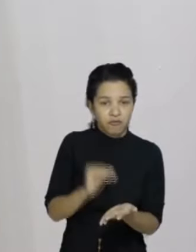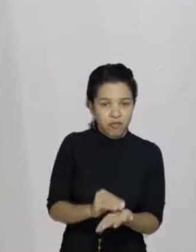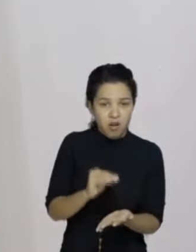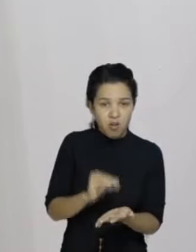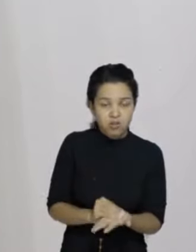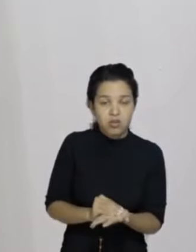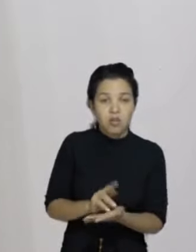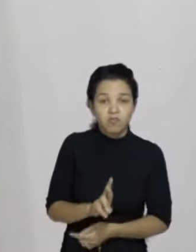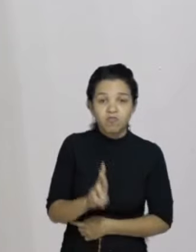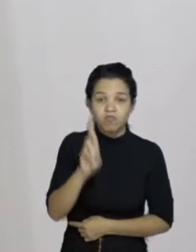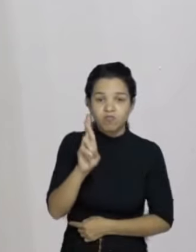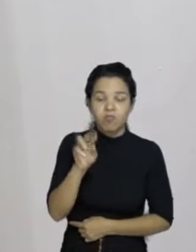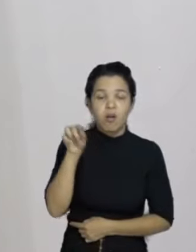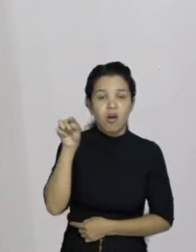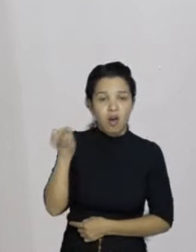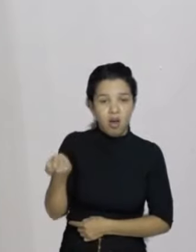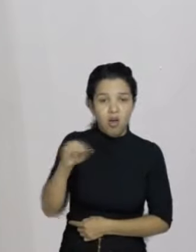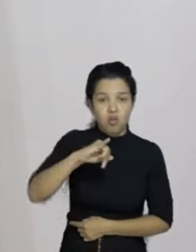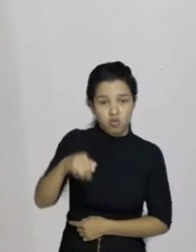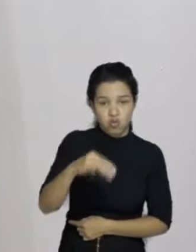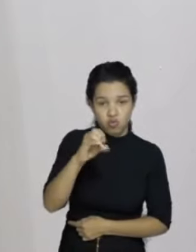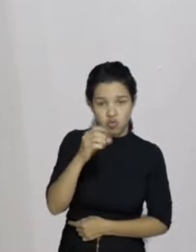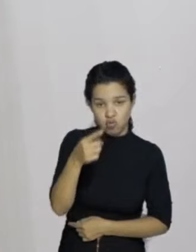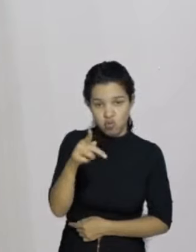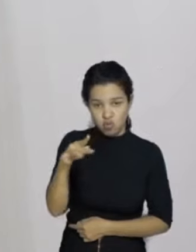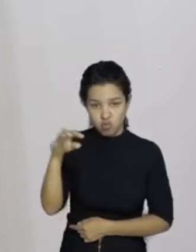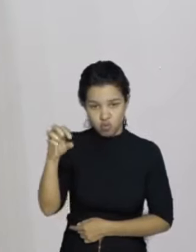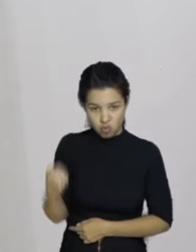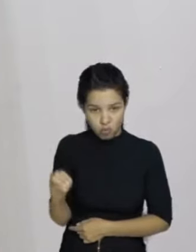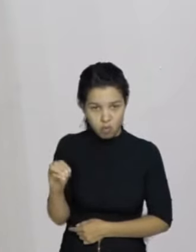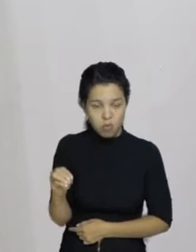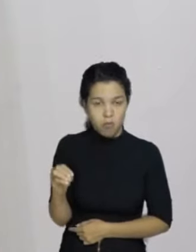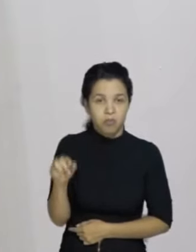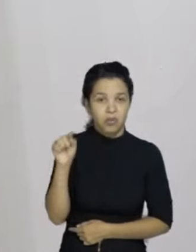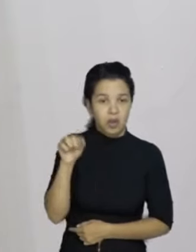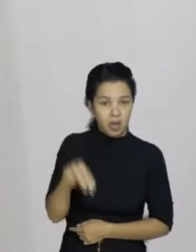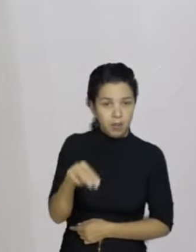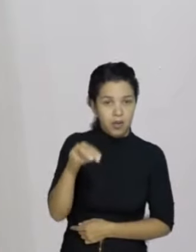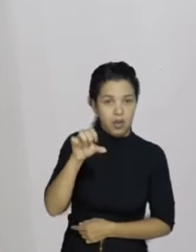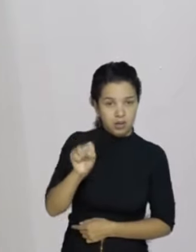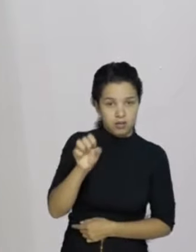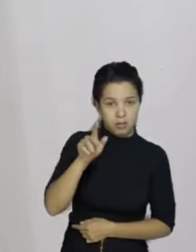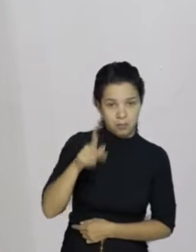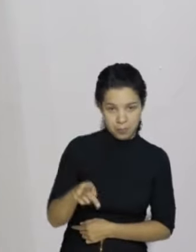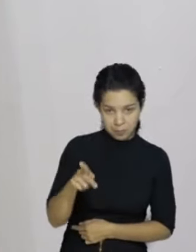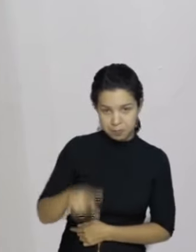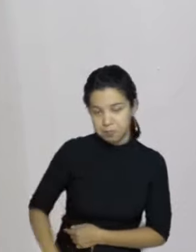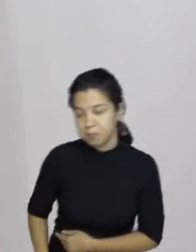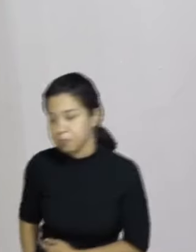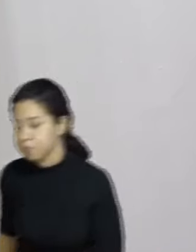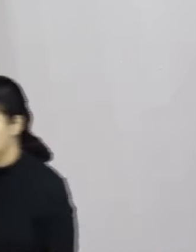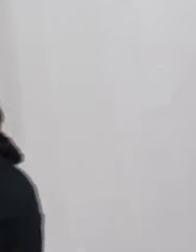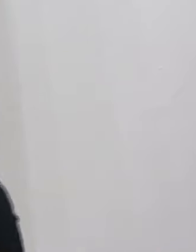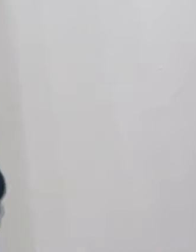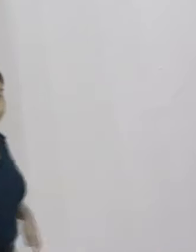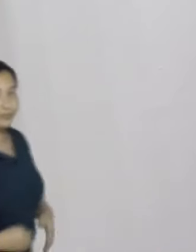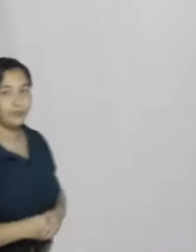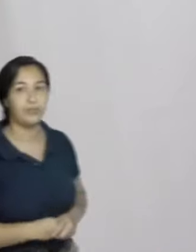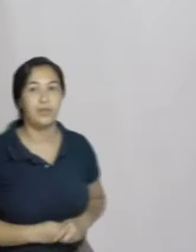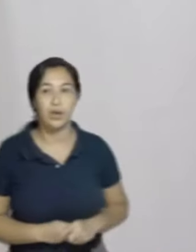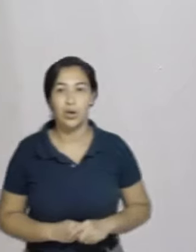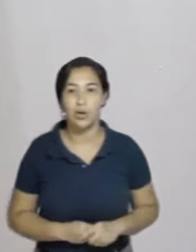pelo ativista João Pedro stédiler do mstt que foi levado à China com